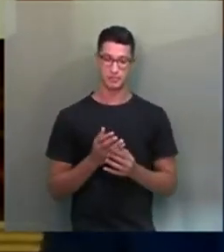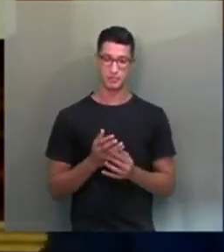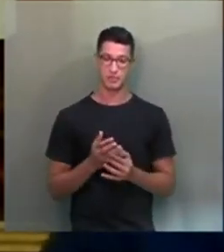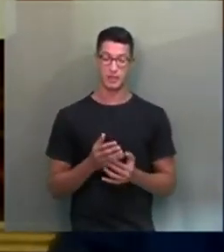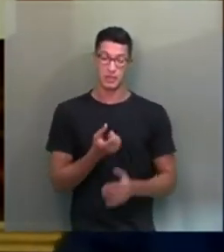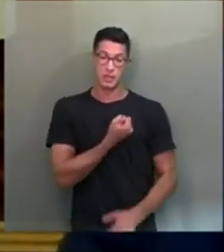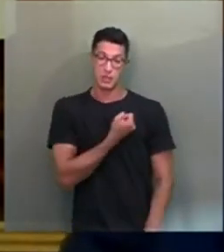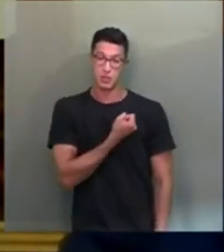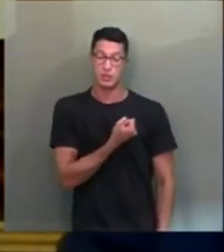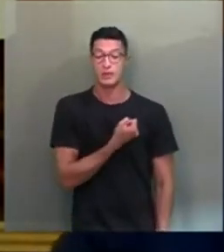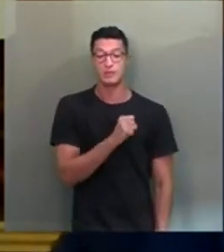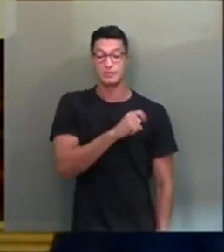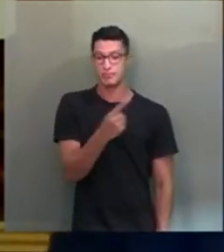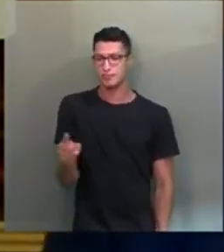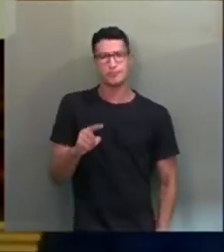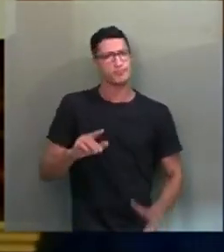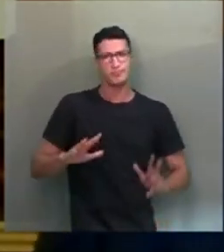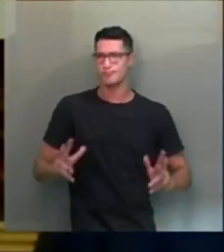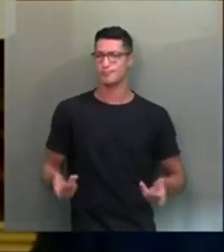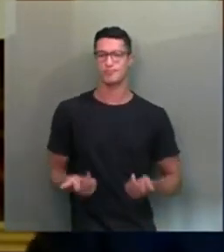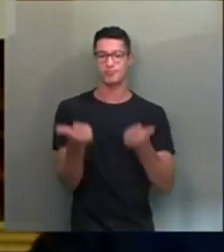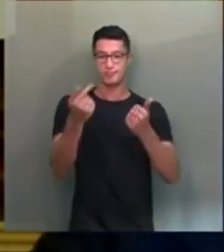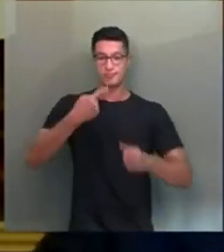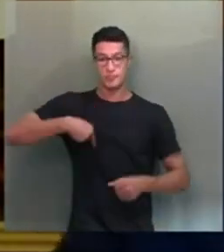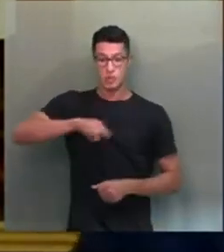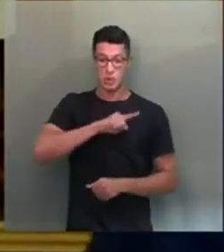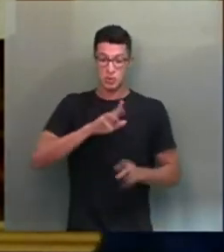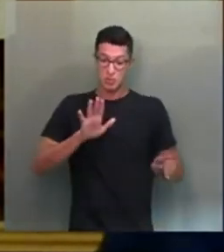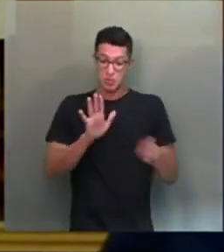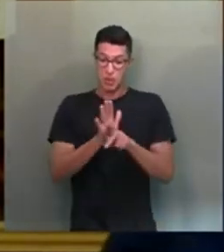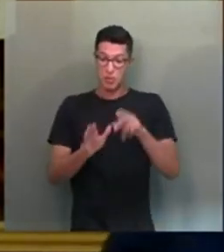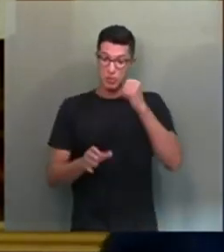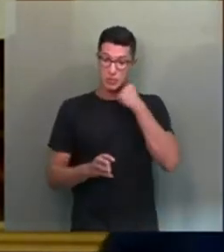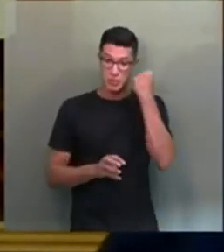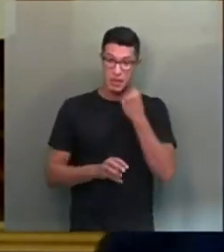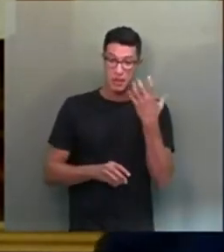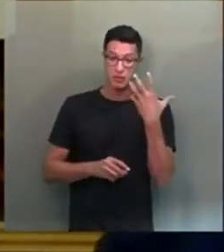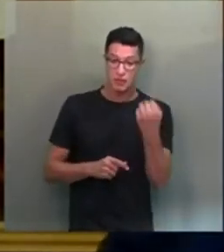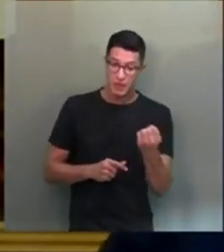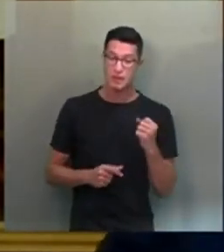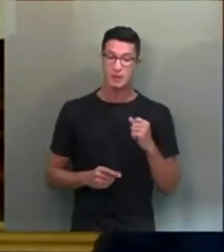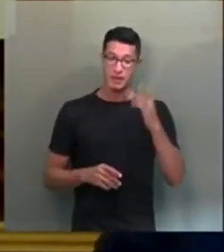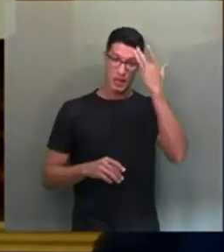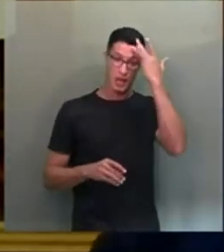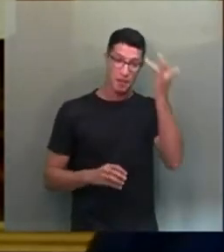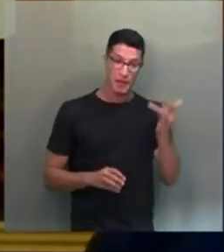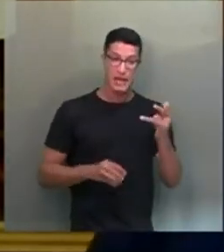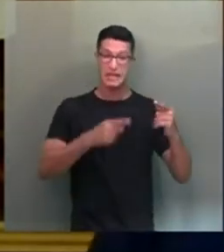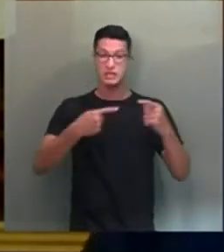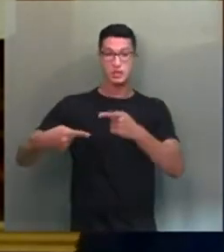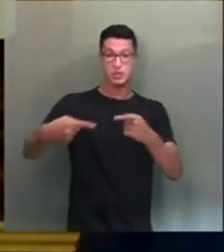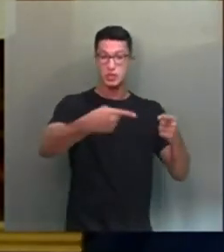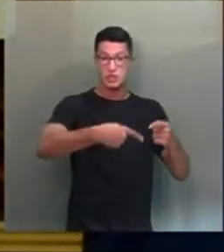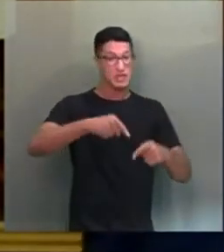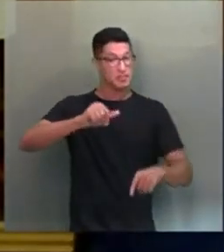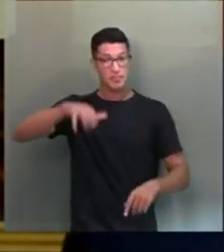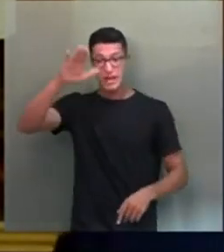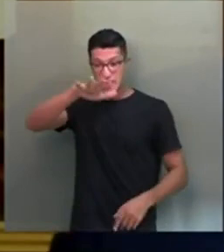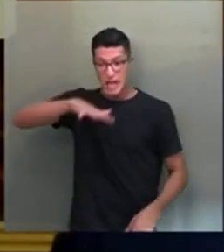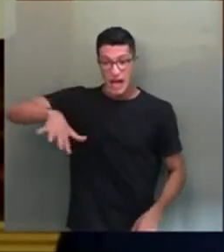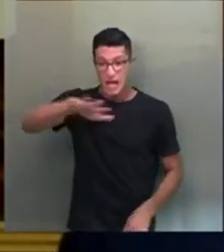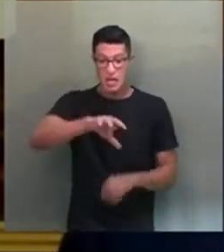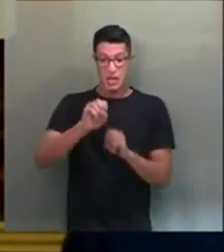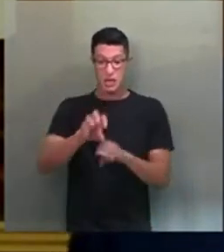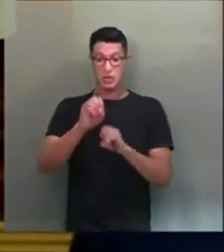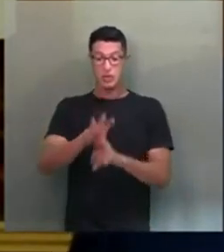os números são impressionantes. Nós próprios, no Senado, vamos amanhã discutir ainda na área da